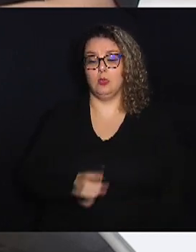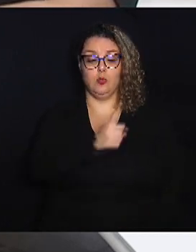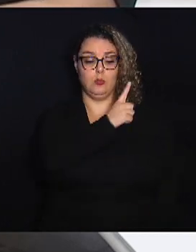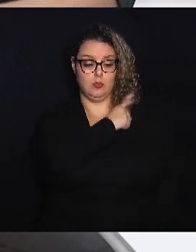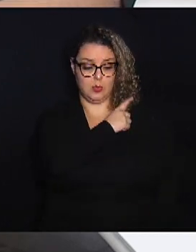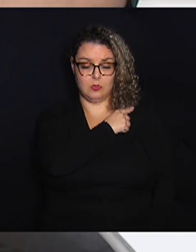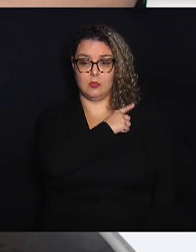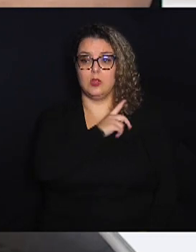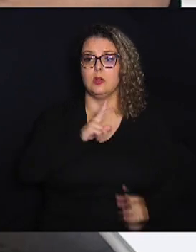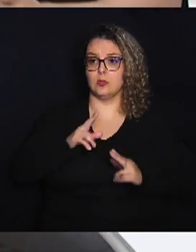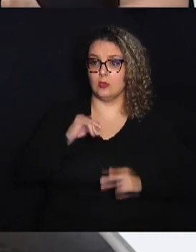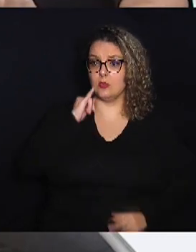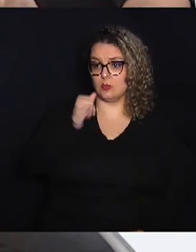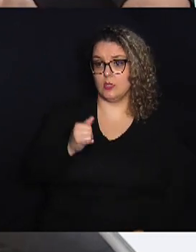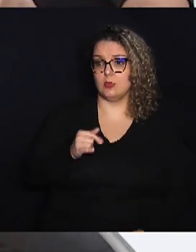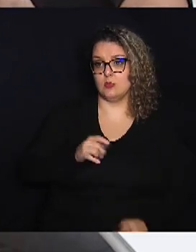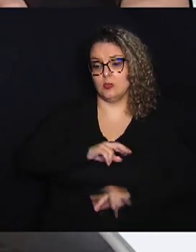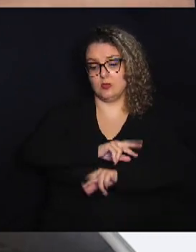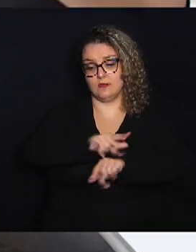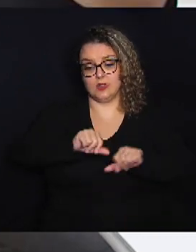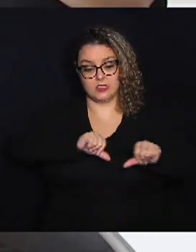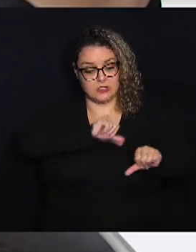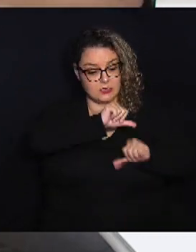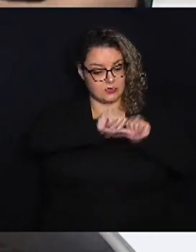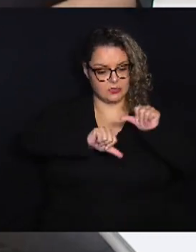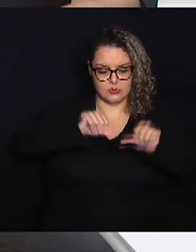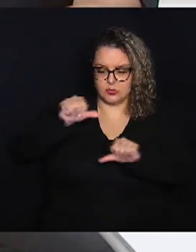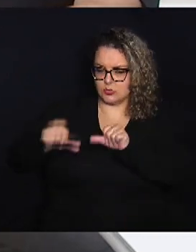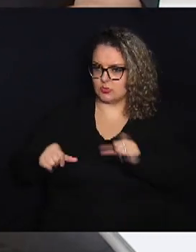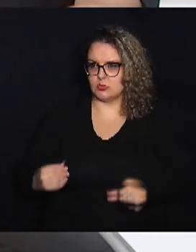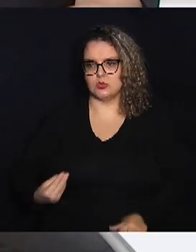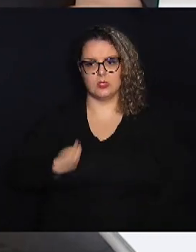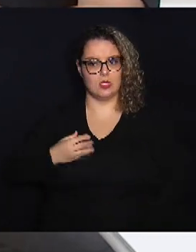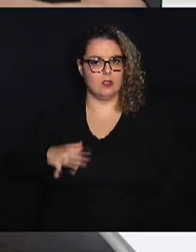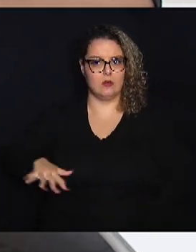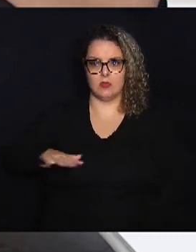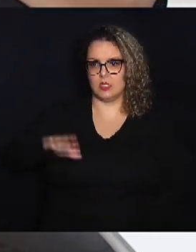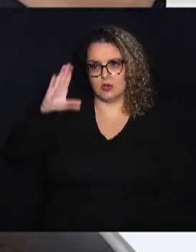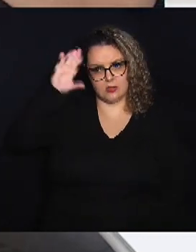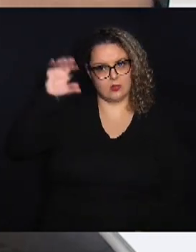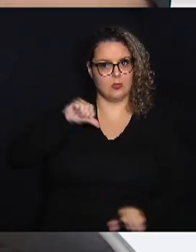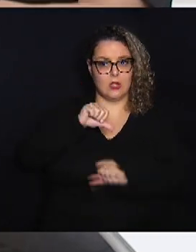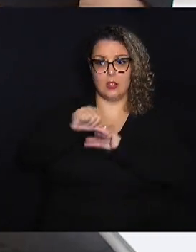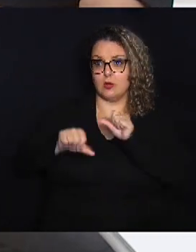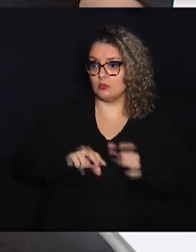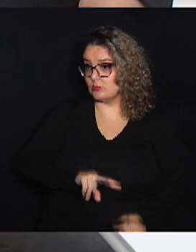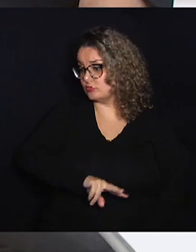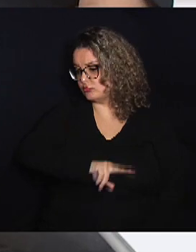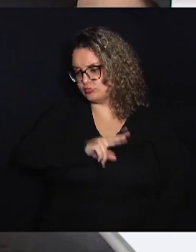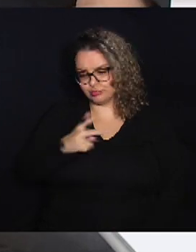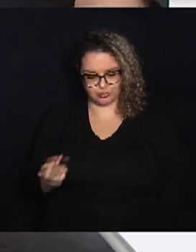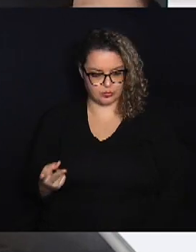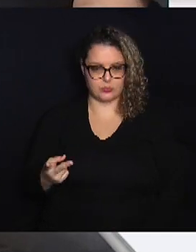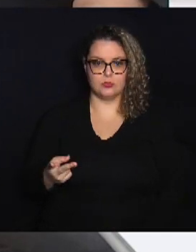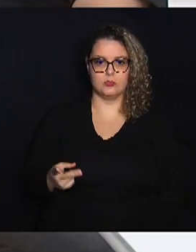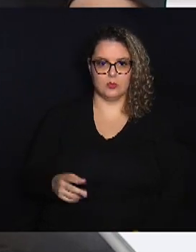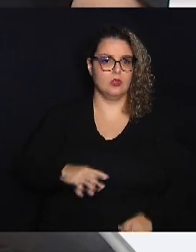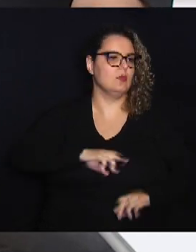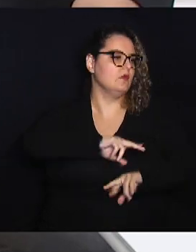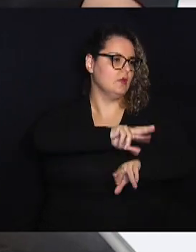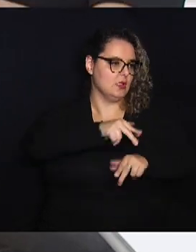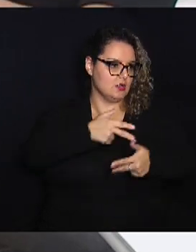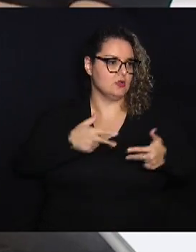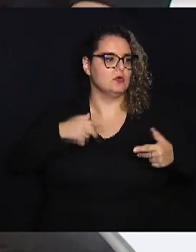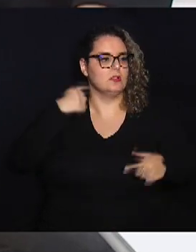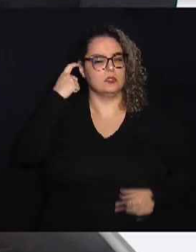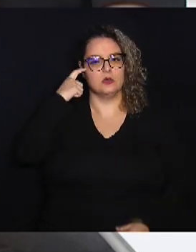como eu falei, por trazer muitas transformações, a vida acadêmica muda radicalmente, às vezes muitos alunos mudam turbilhão de turno. De coisas na